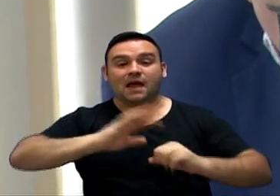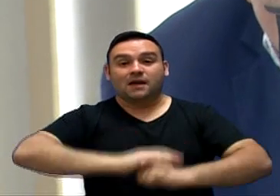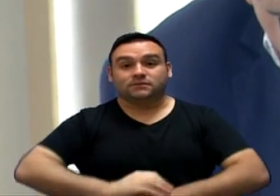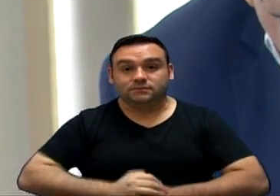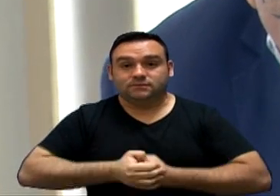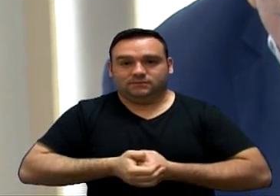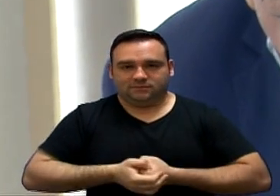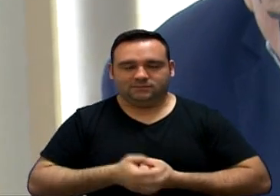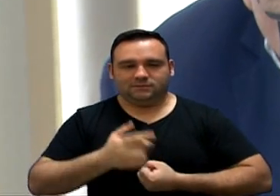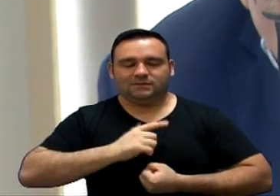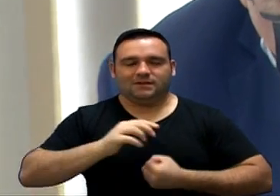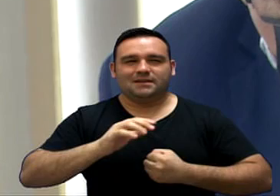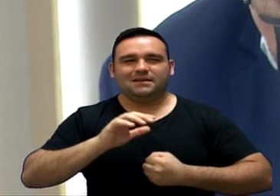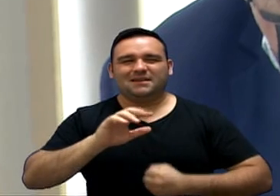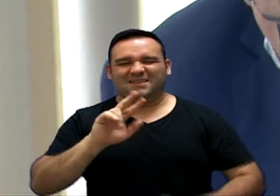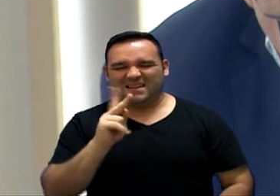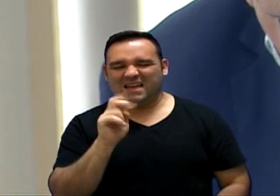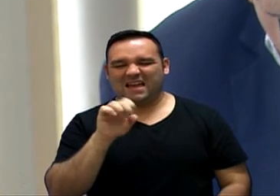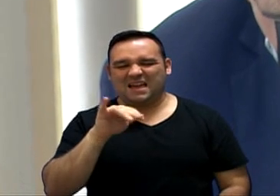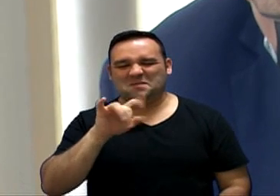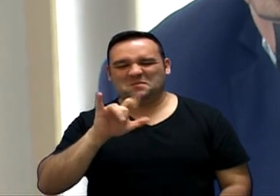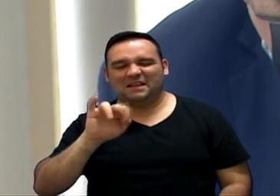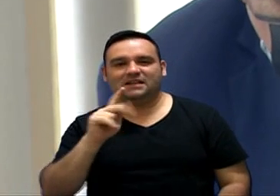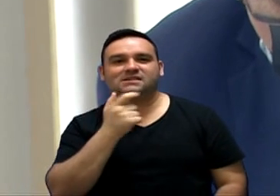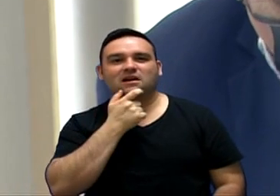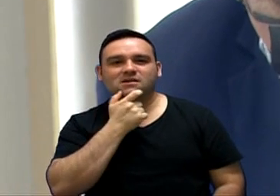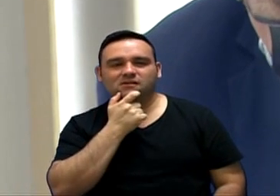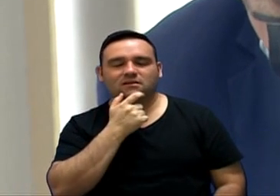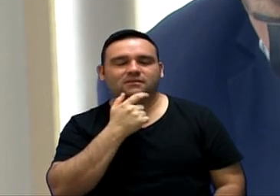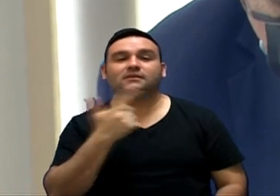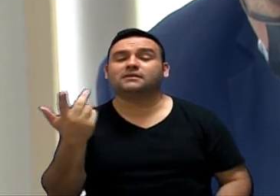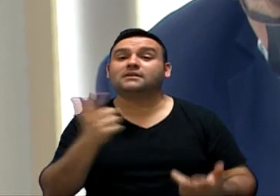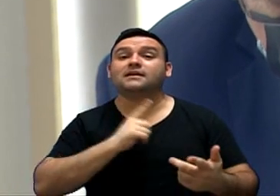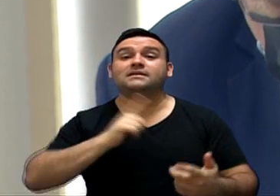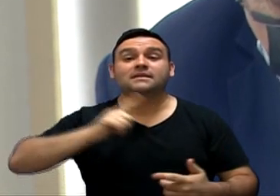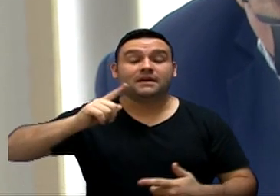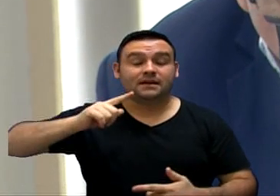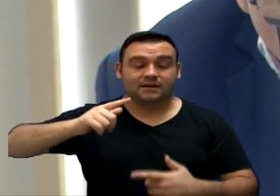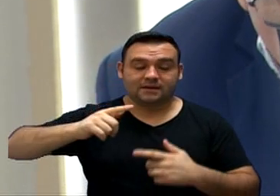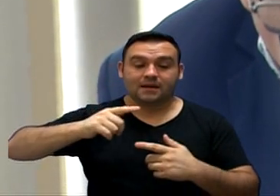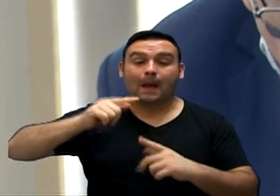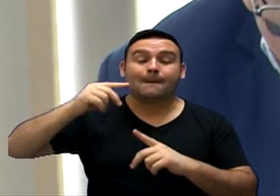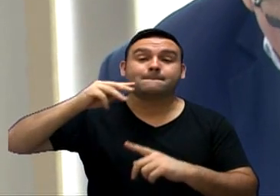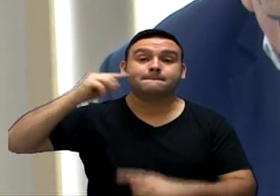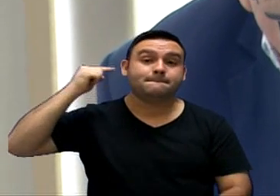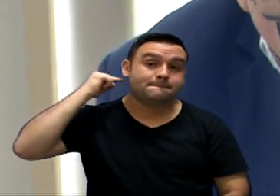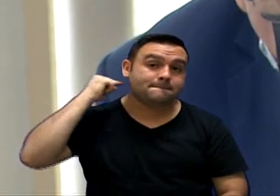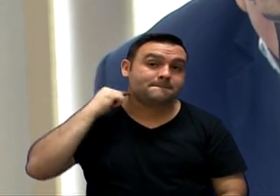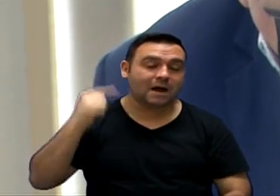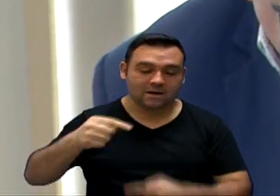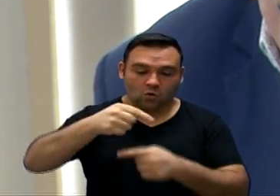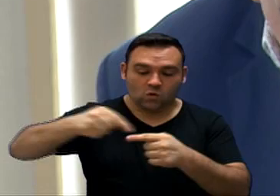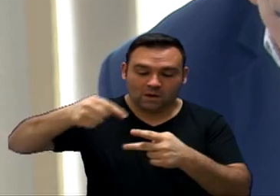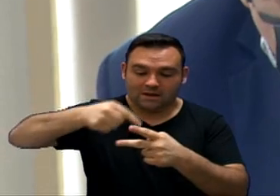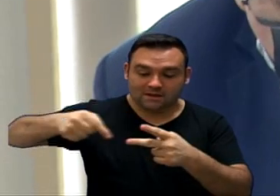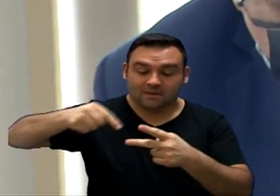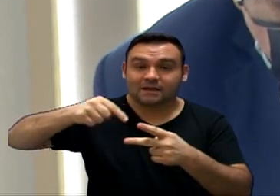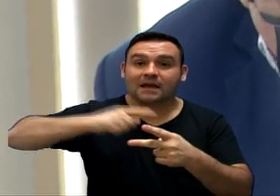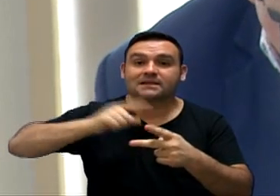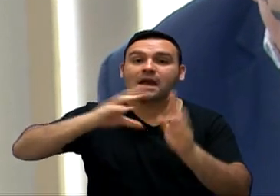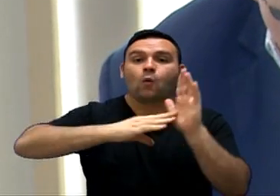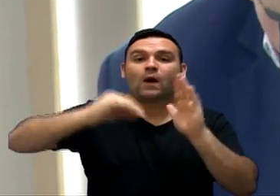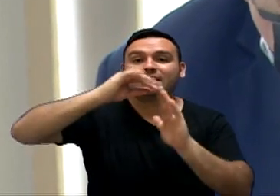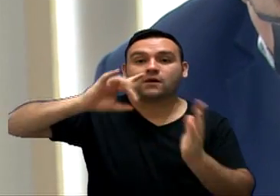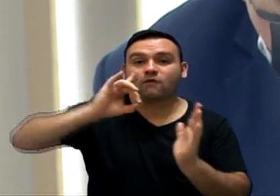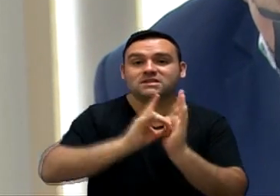de Heinrich, a ser realizada anualmente na segunda semana de maio, passando a integrar o